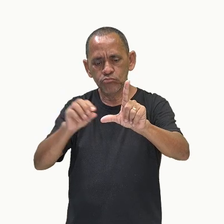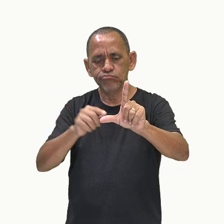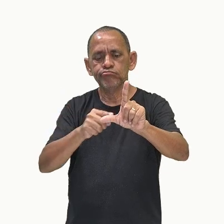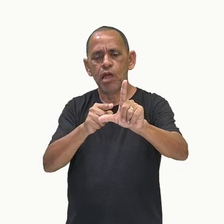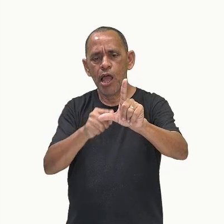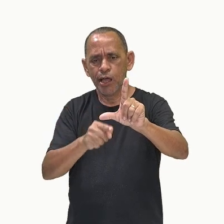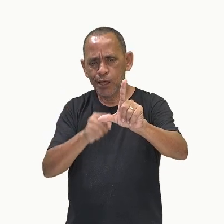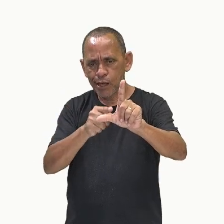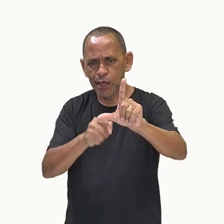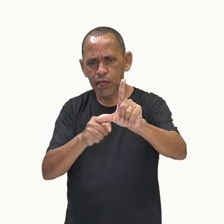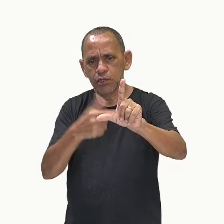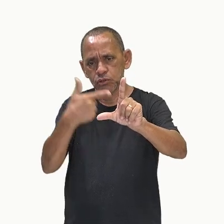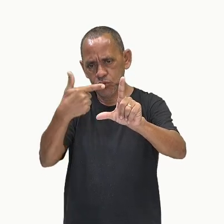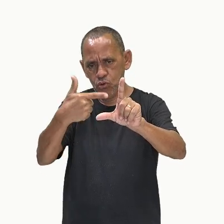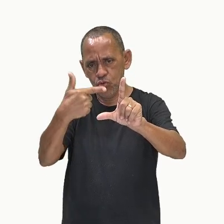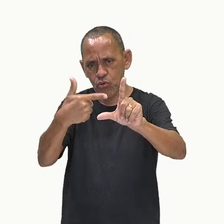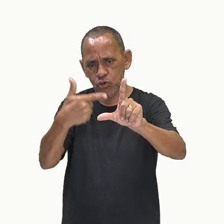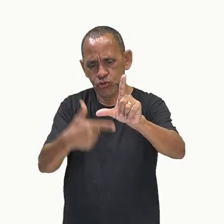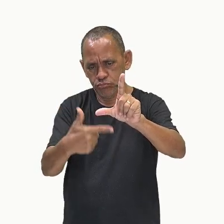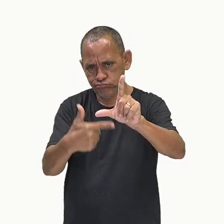2.